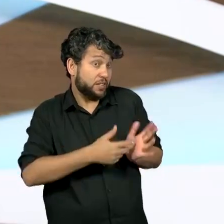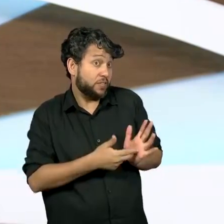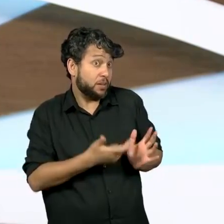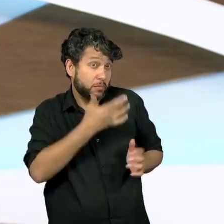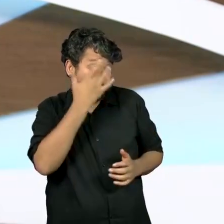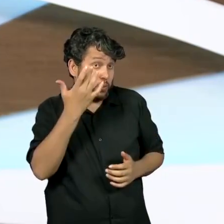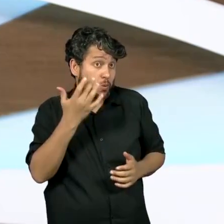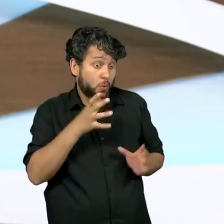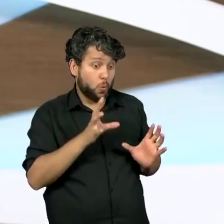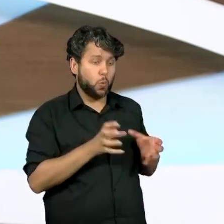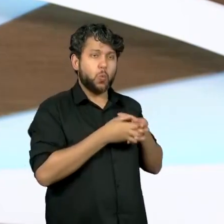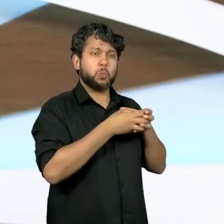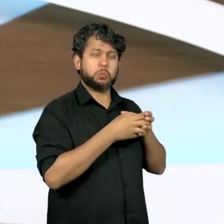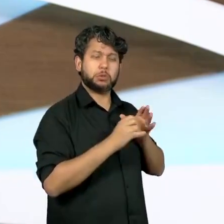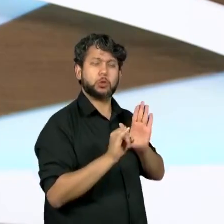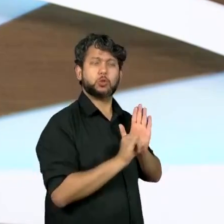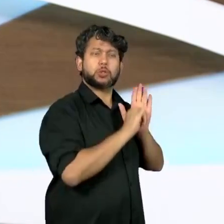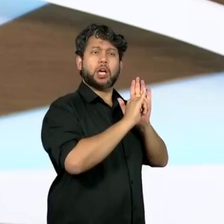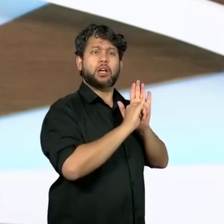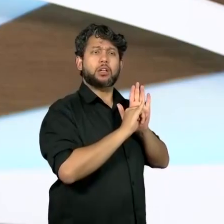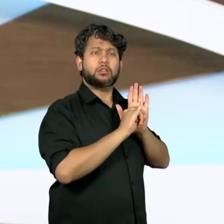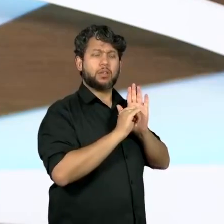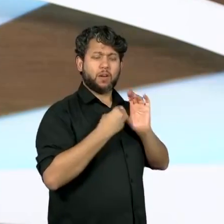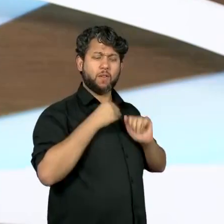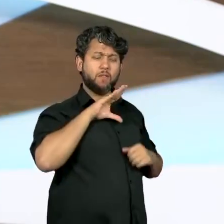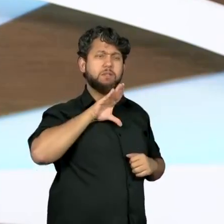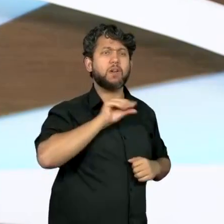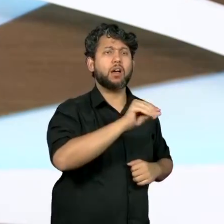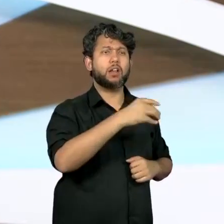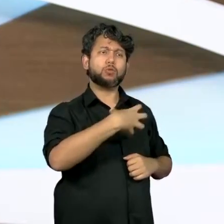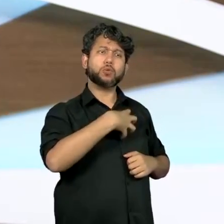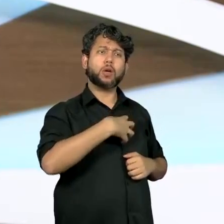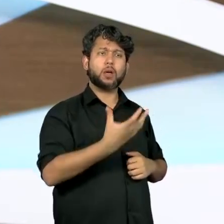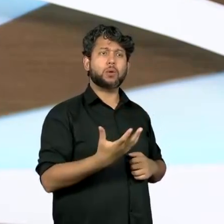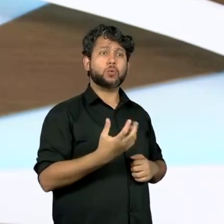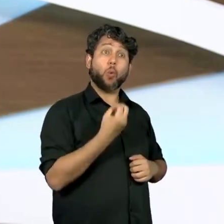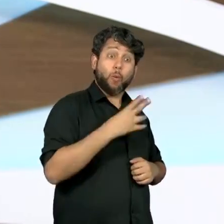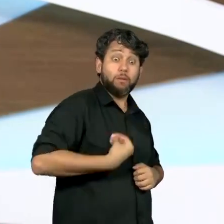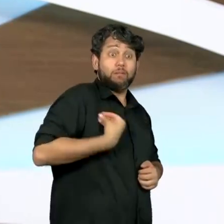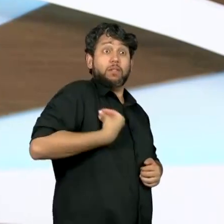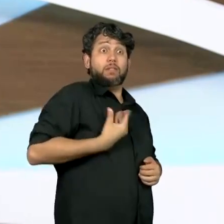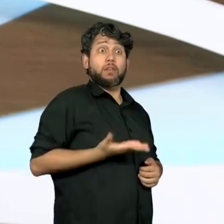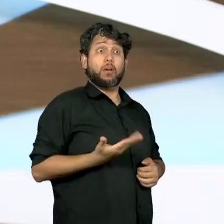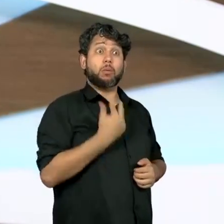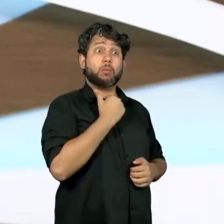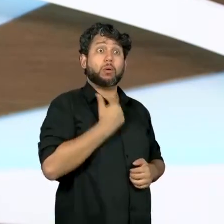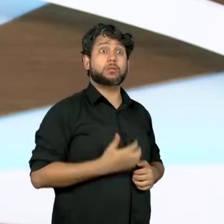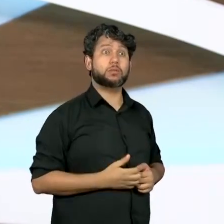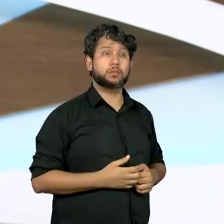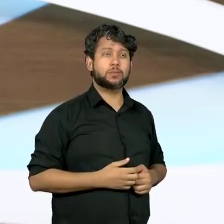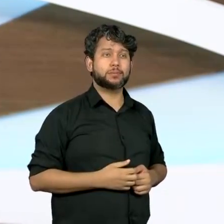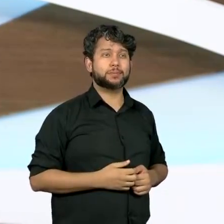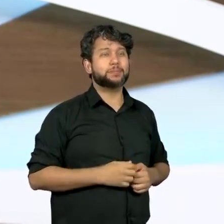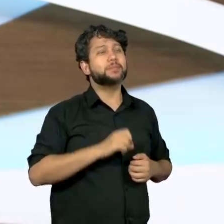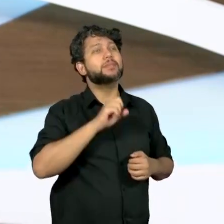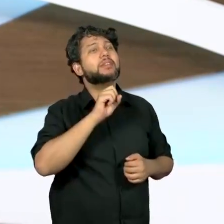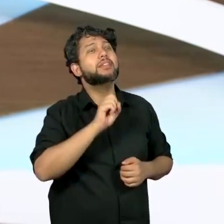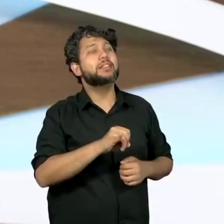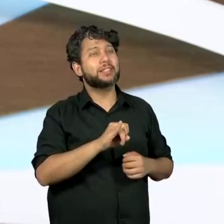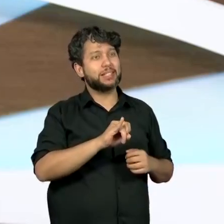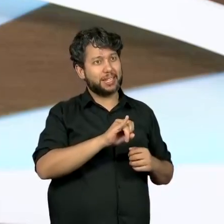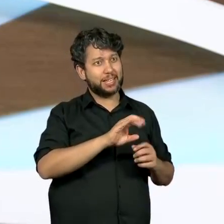quando determinadas identidades não podem existir ou quando fazem a mudança existem como um